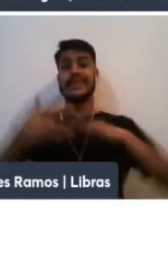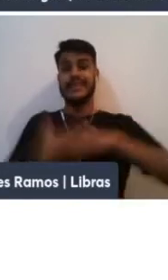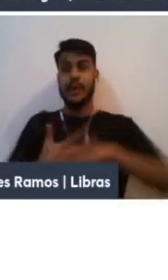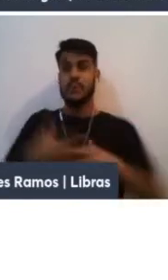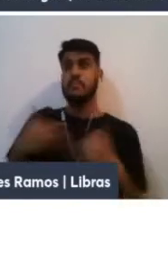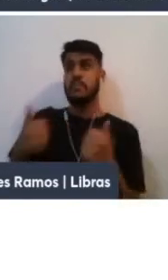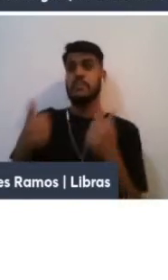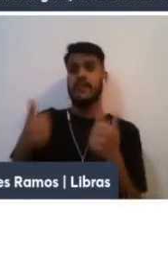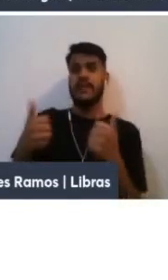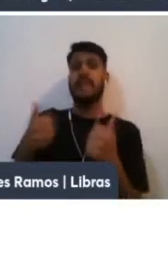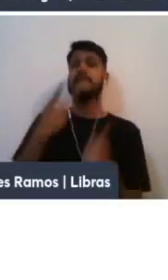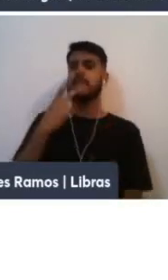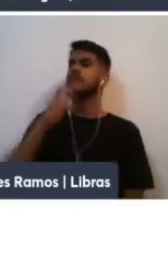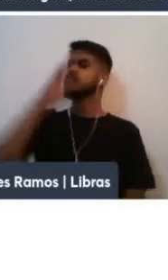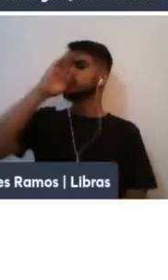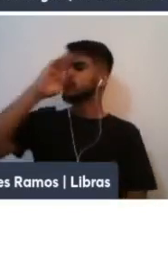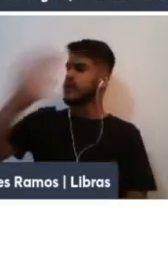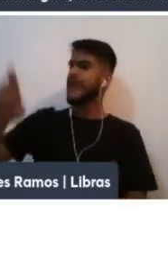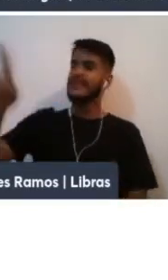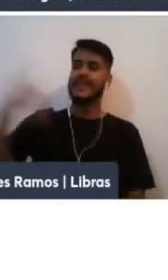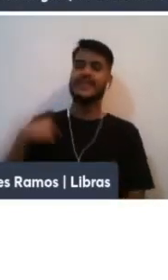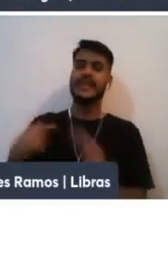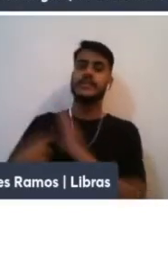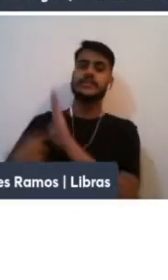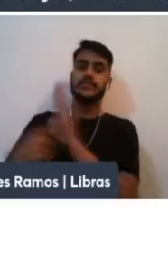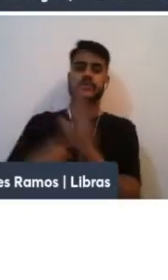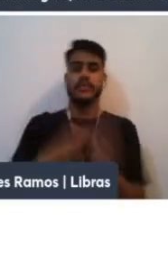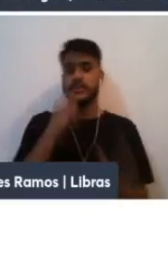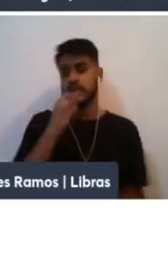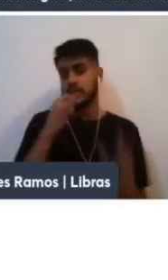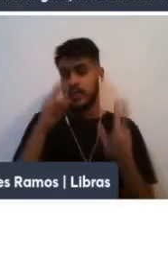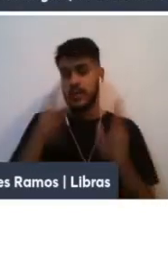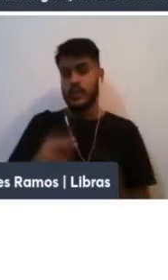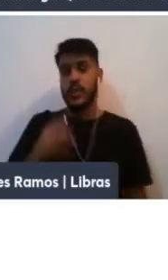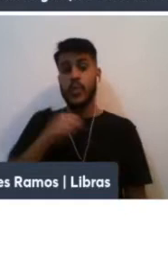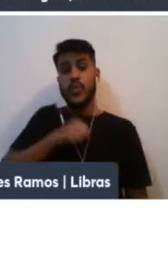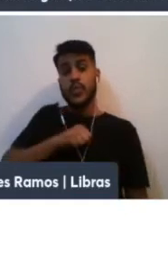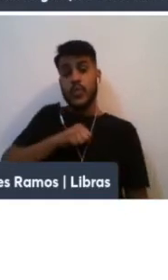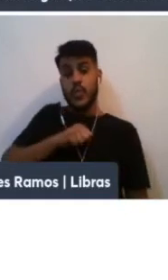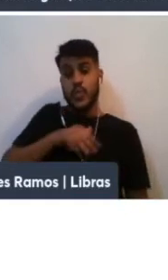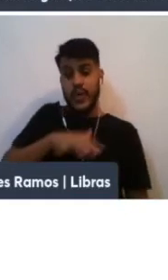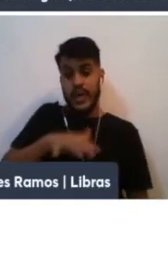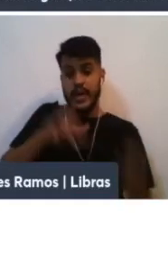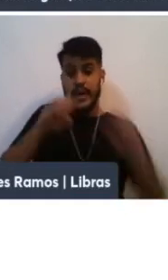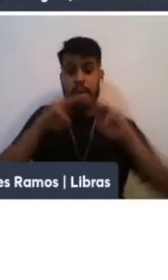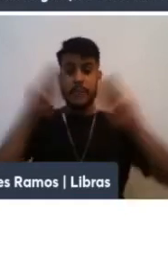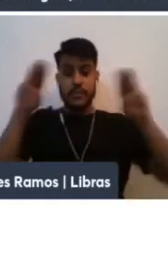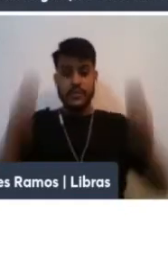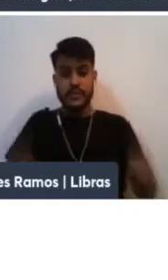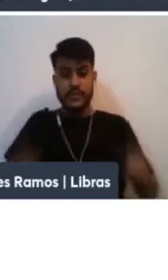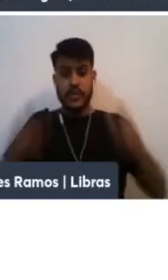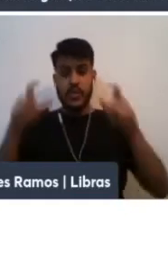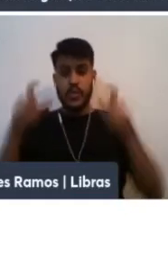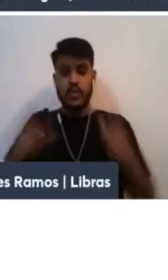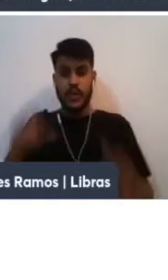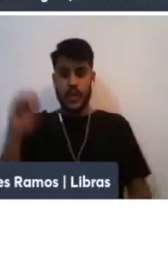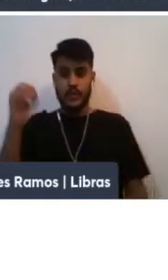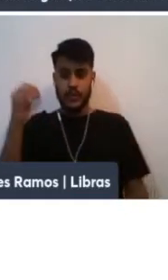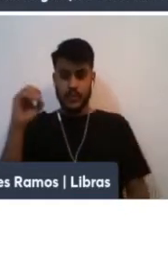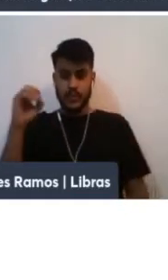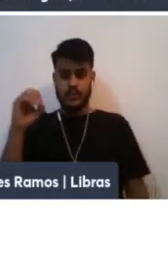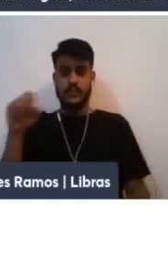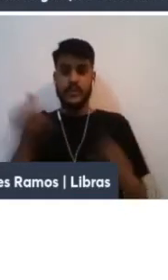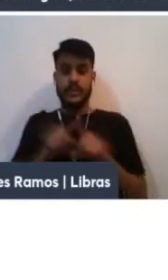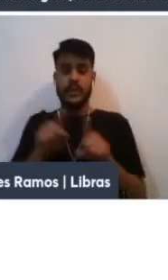a irem diretamente na exposição, como foi o caso do Queer Museu em Porto Alegre, né, em que o MBL, Movimento